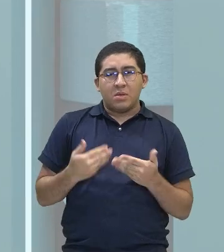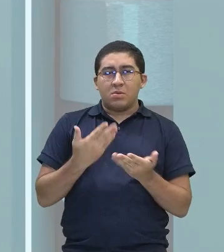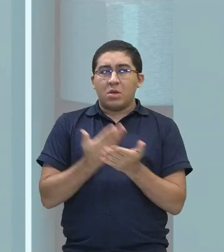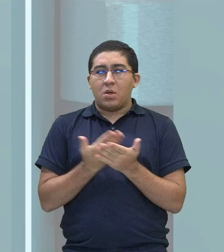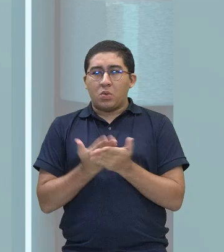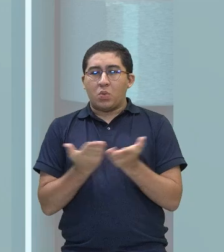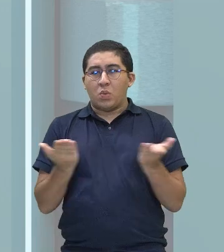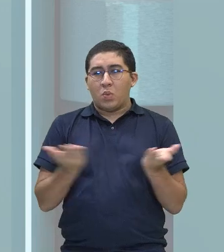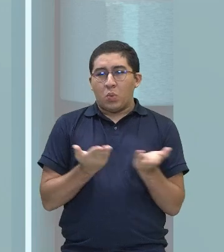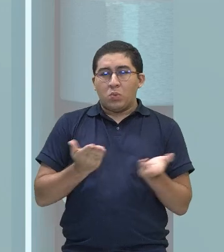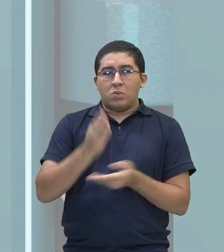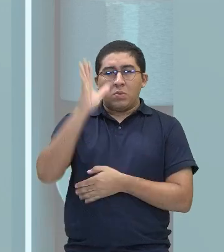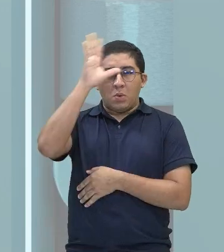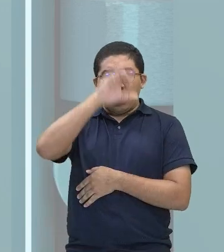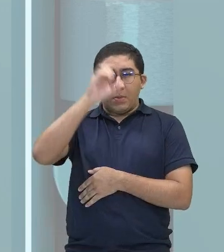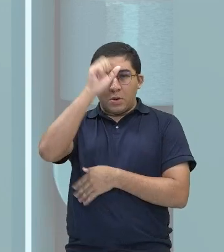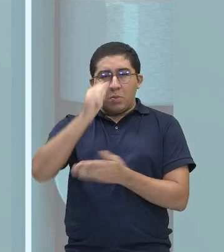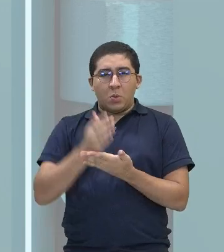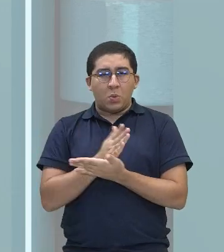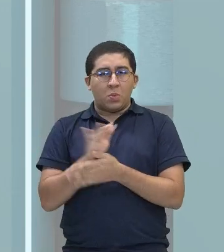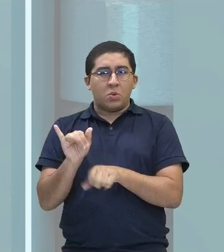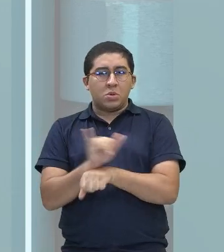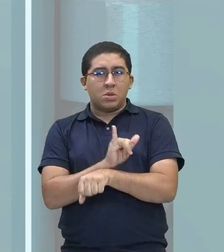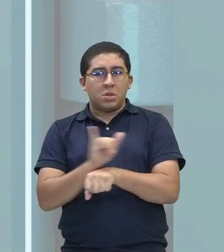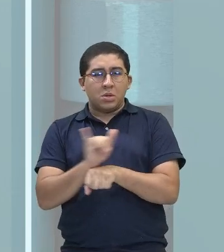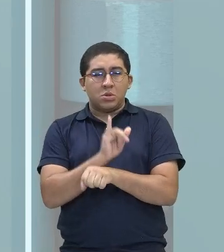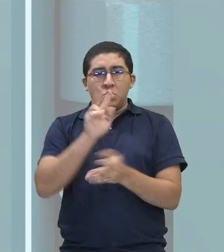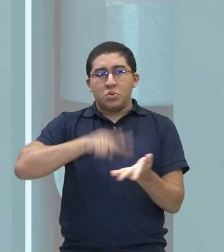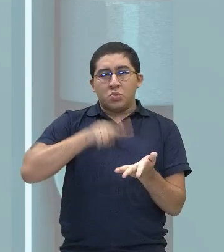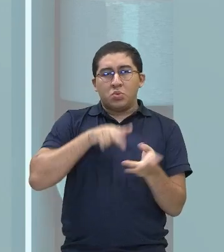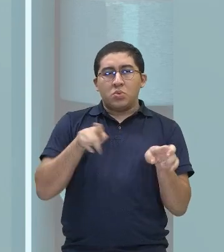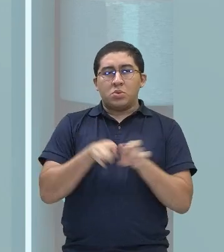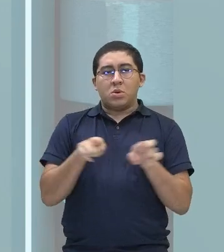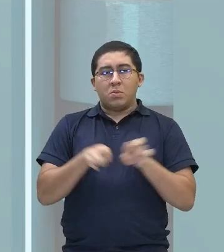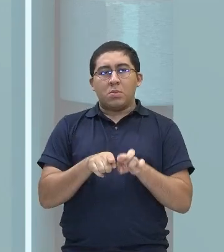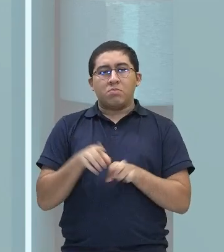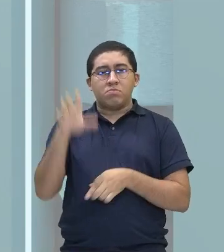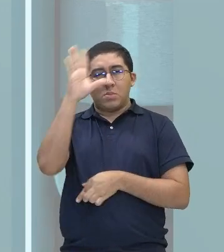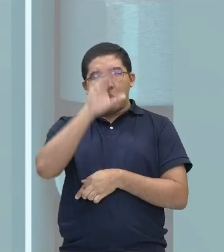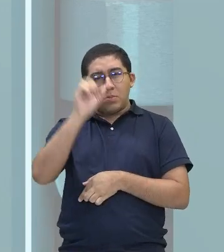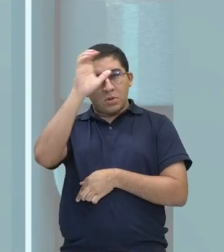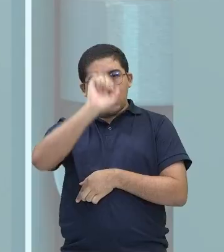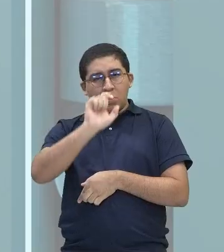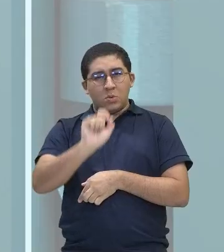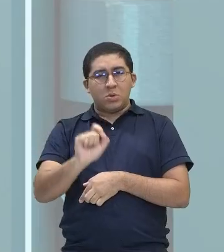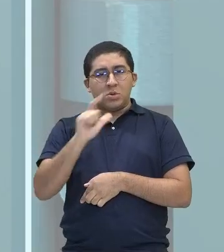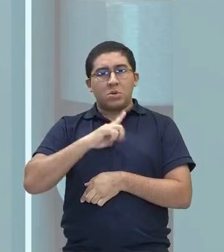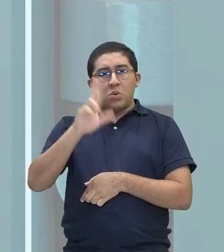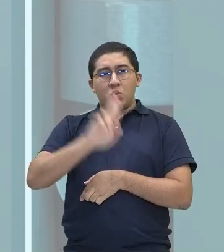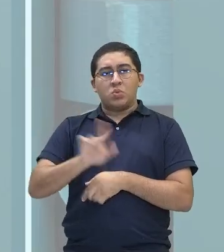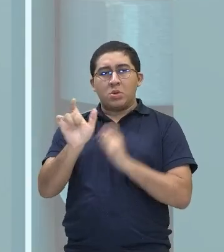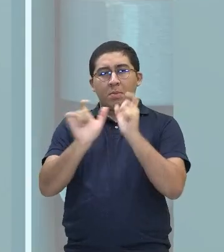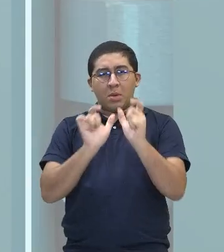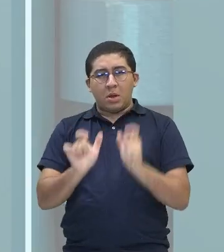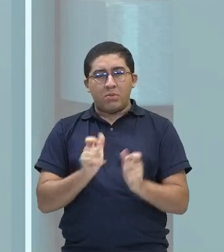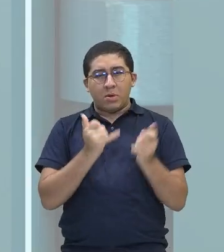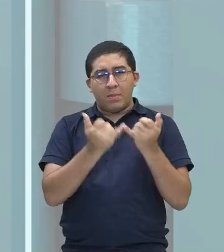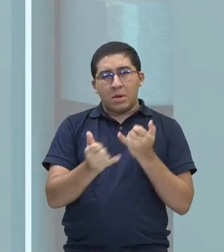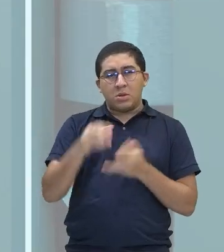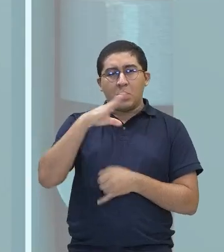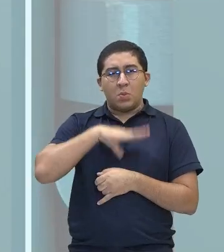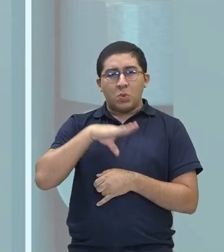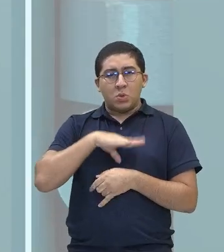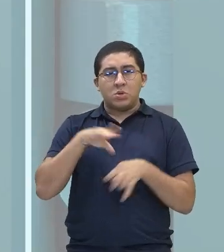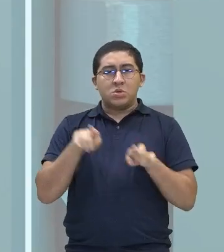estratégias de leitura, objetivos de leitura também. Aprendemos a trabalhar com as palavras cognatas, que são aquelas palavras na